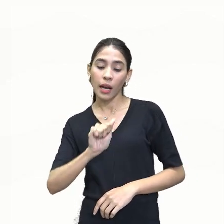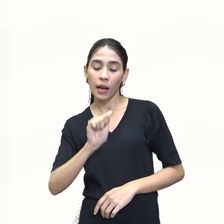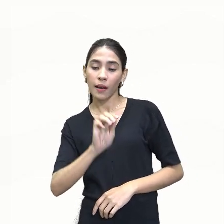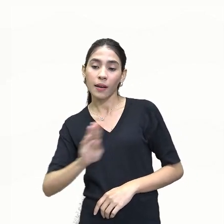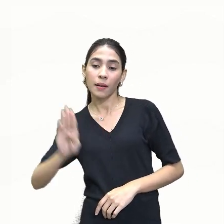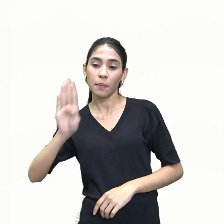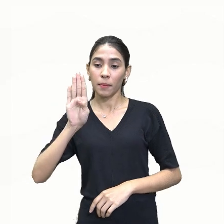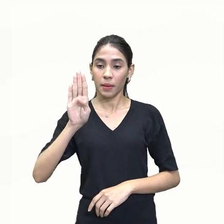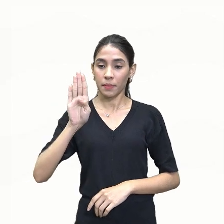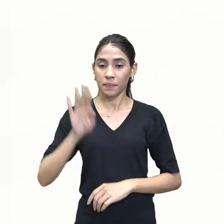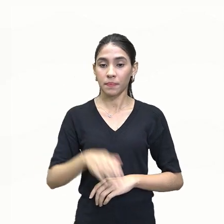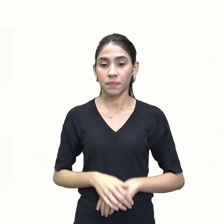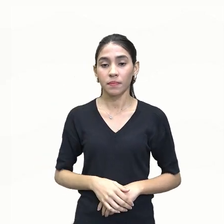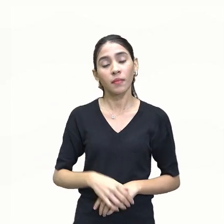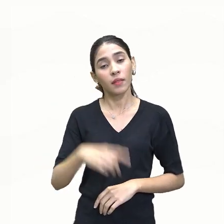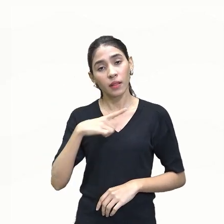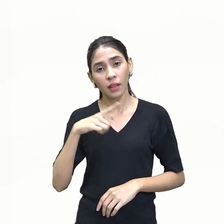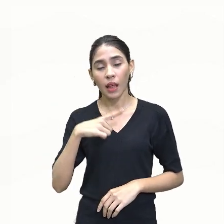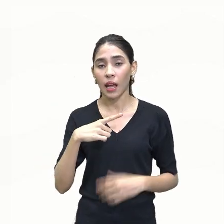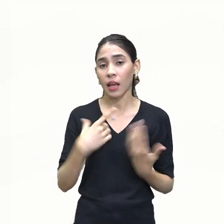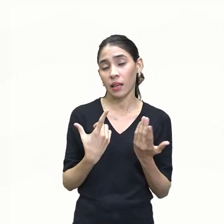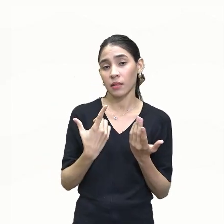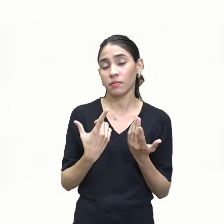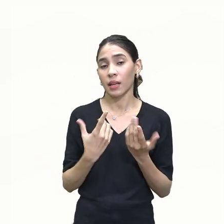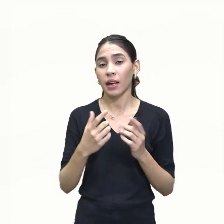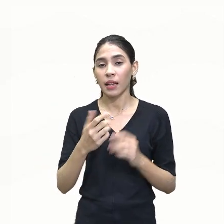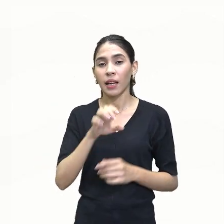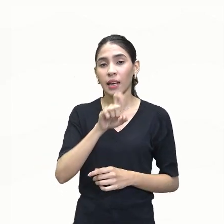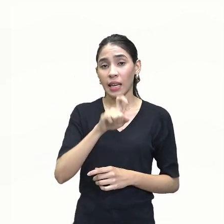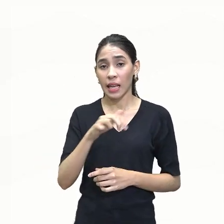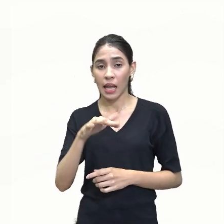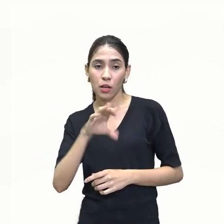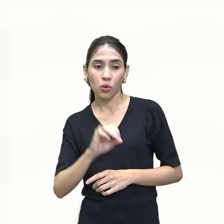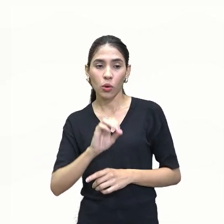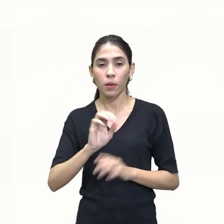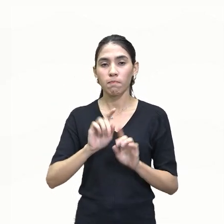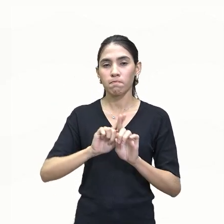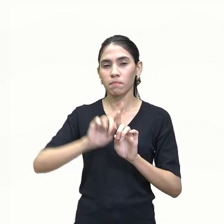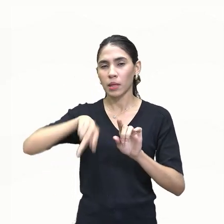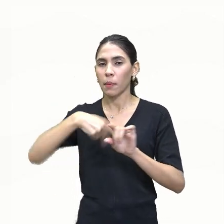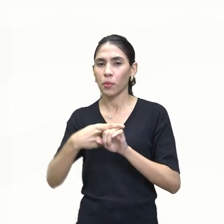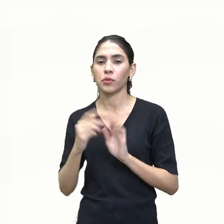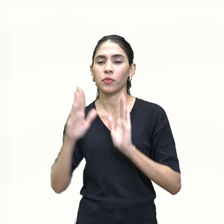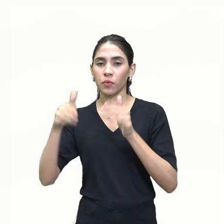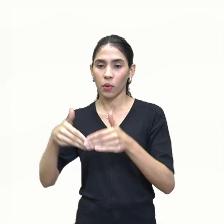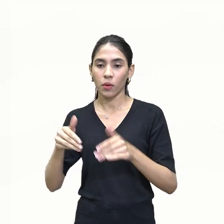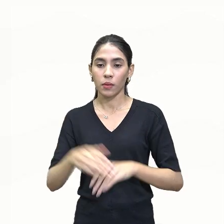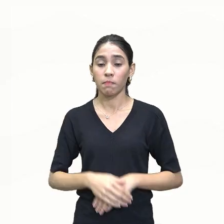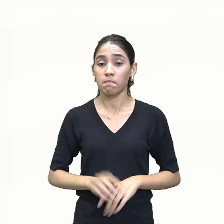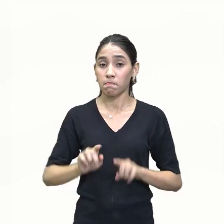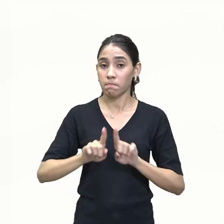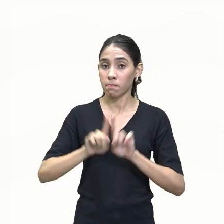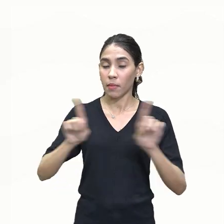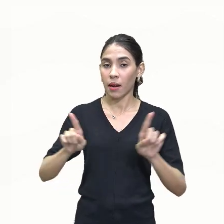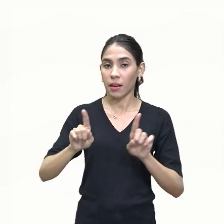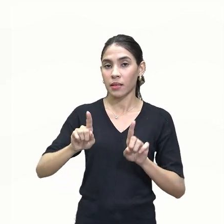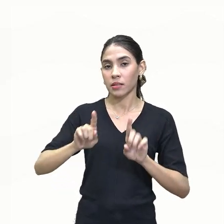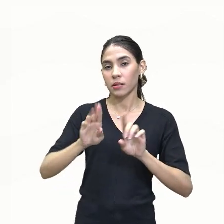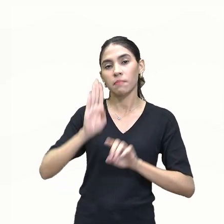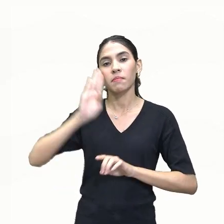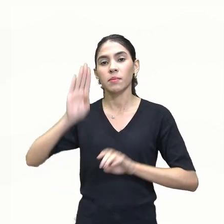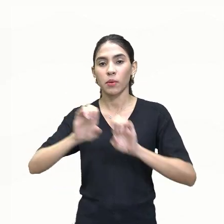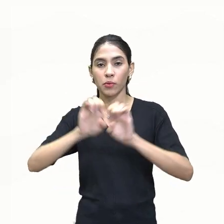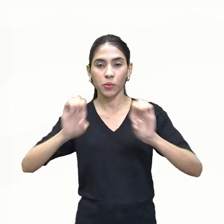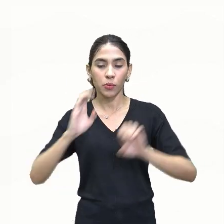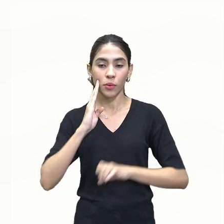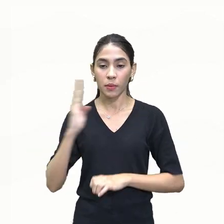de B na base A. Existem algumas exceções que nós vamos trabalhar daqui a pouco, tá? Mas essa é a forma algébrica. Esse A e